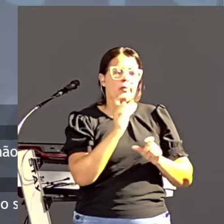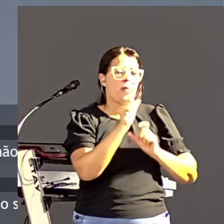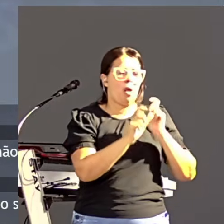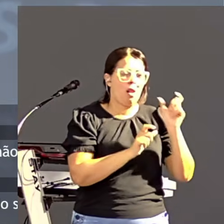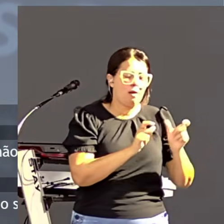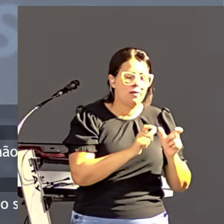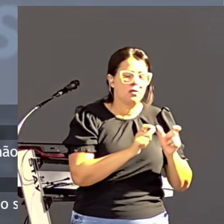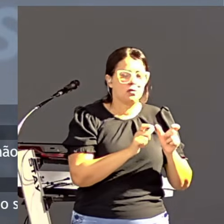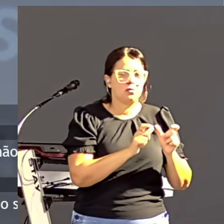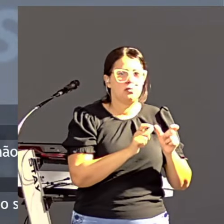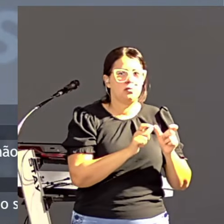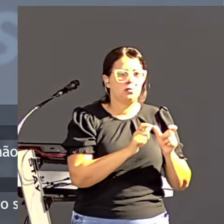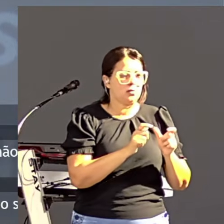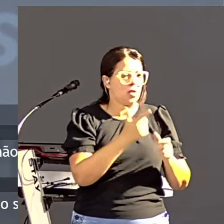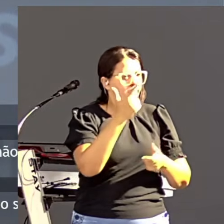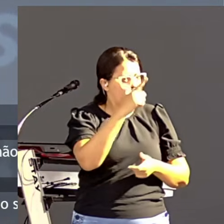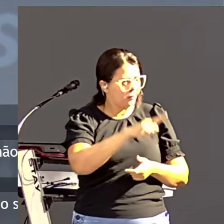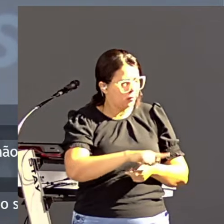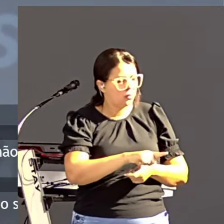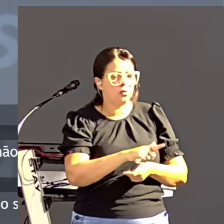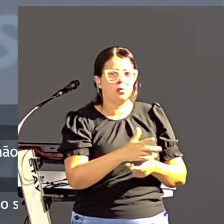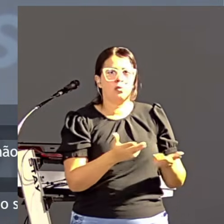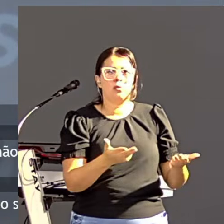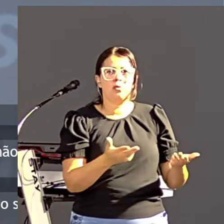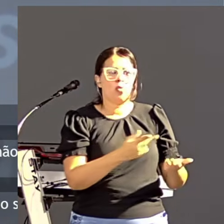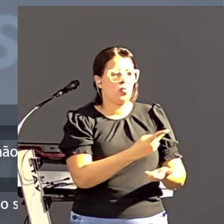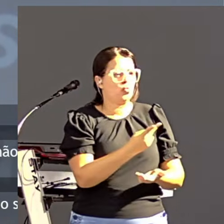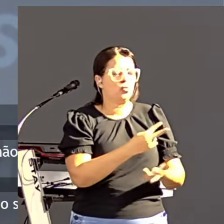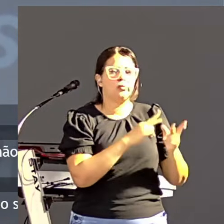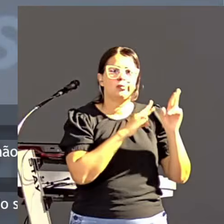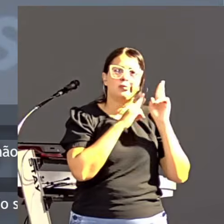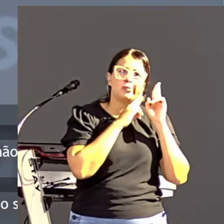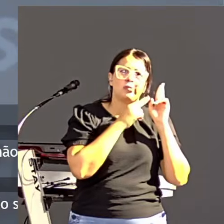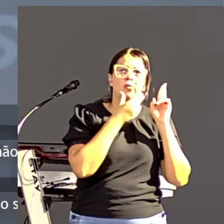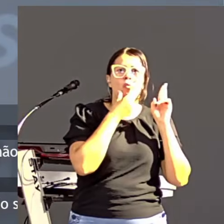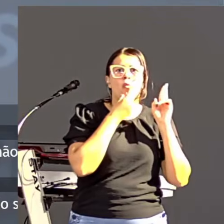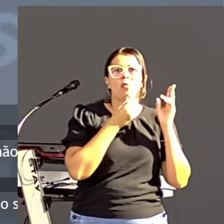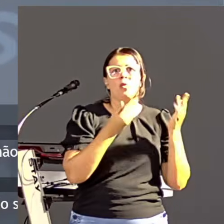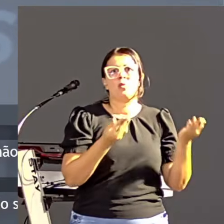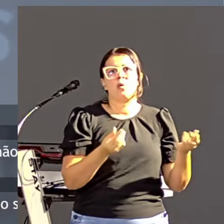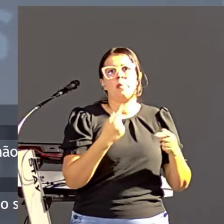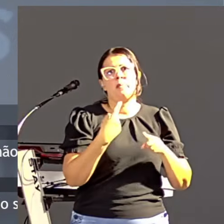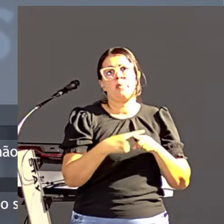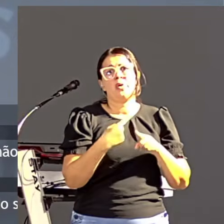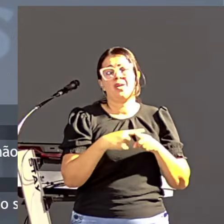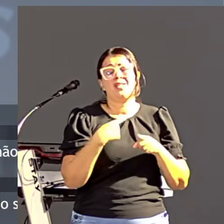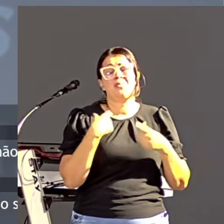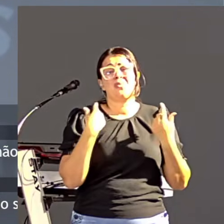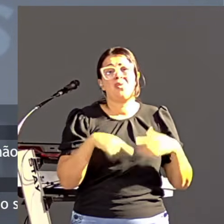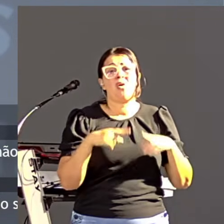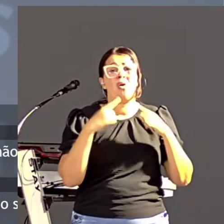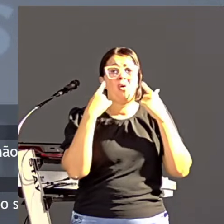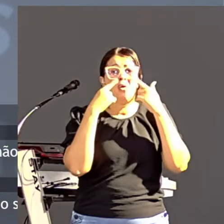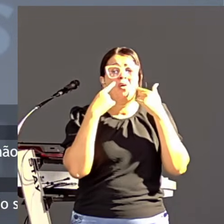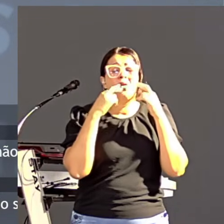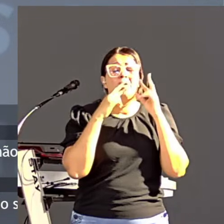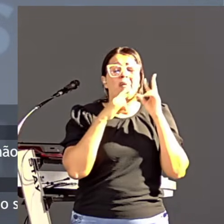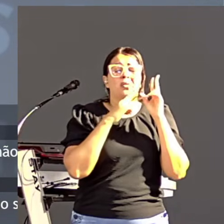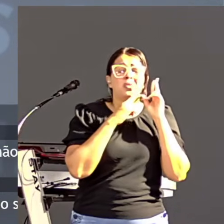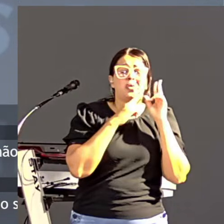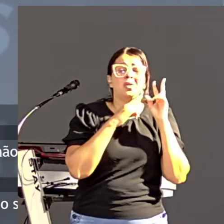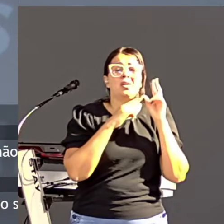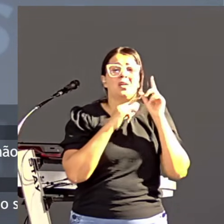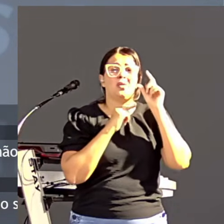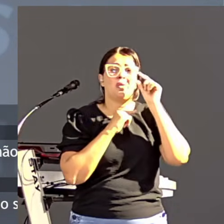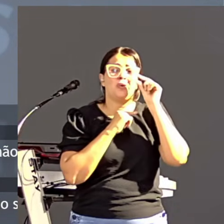Quando voltou, de novo, os encontrou dormindo, porque seus olhos estavam pesados.